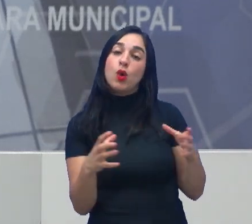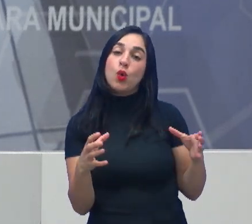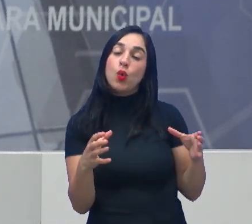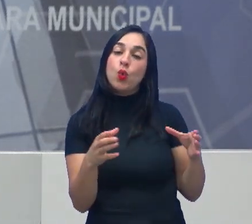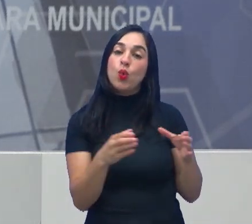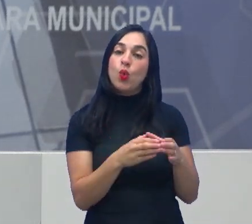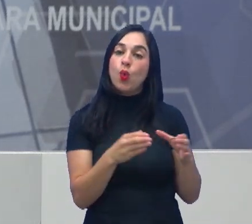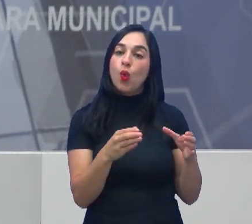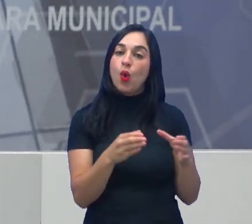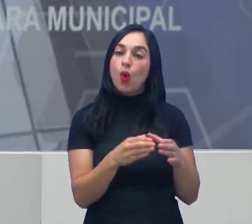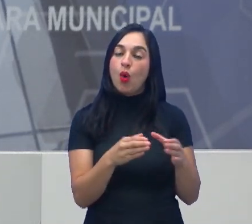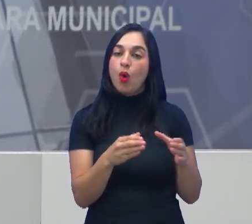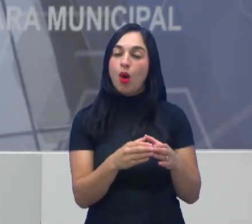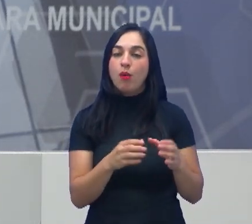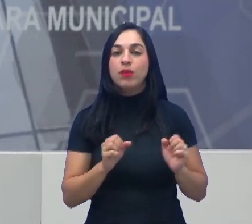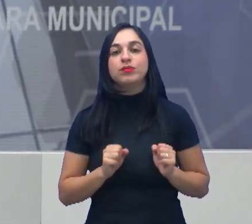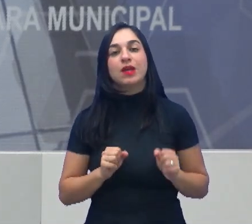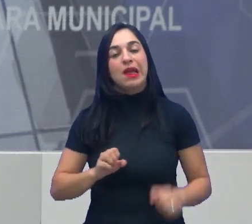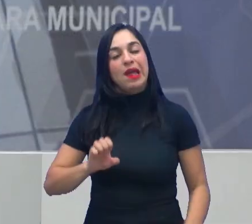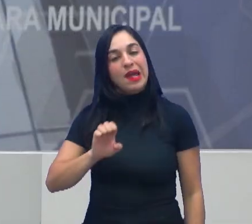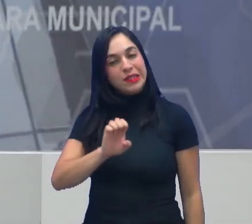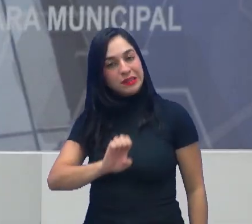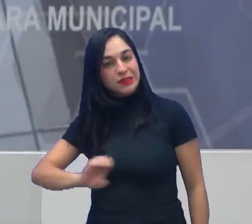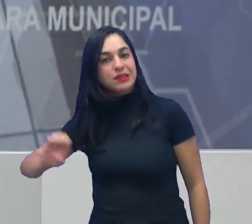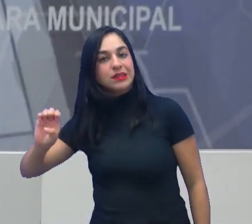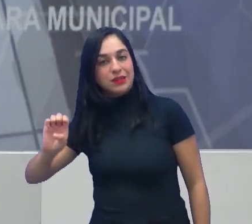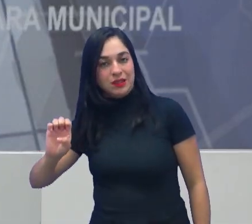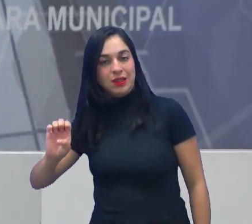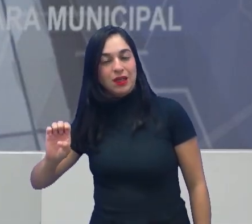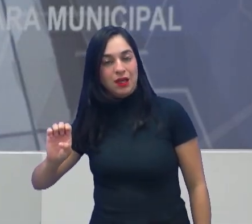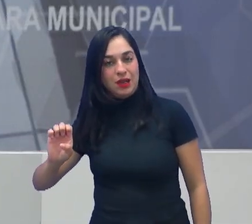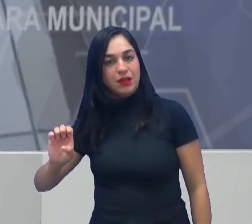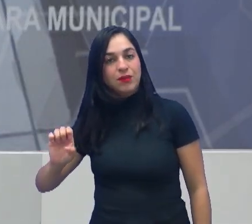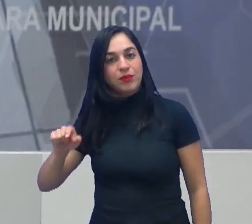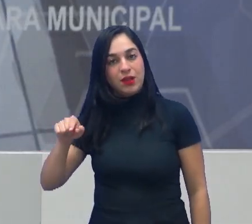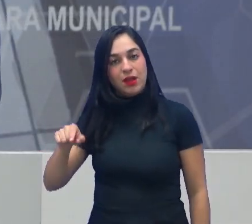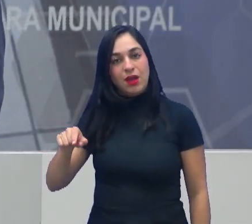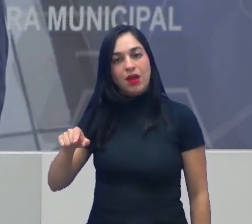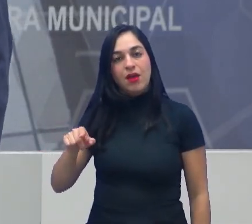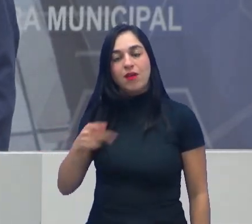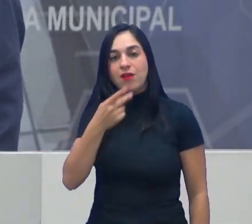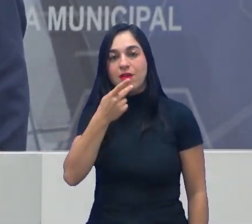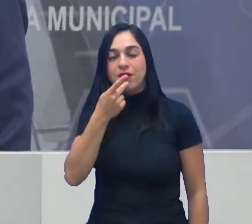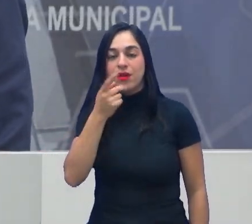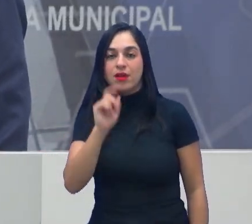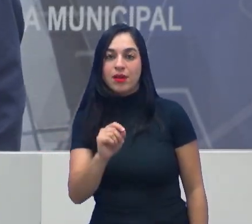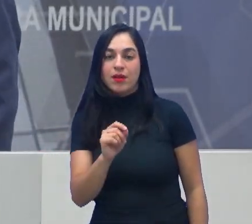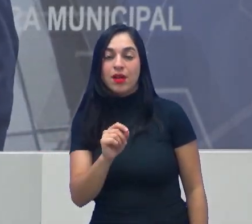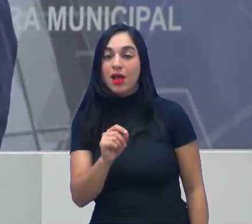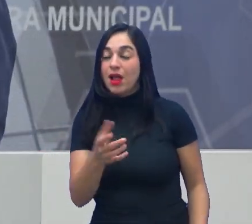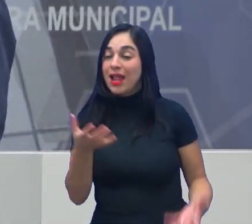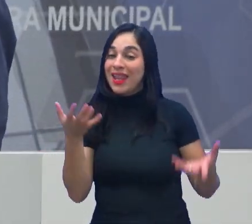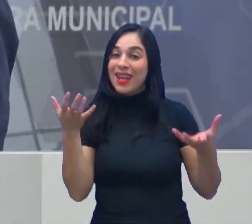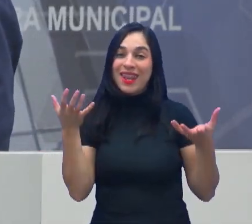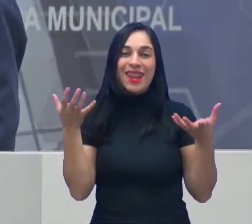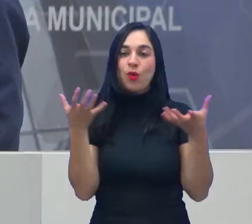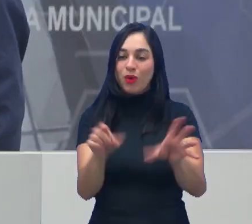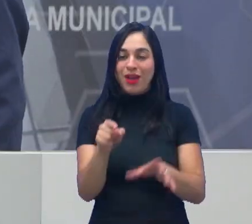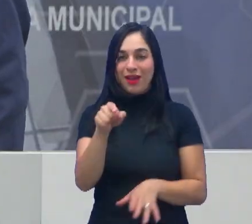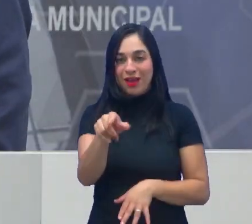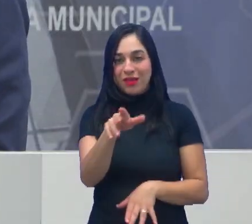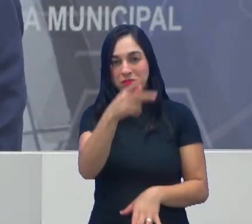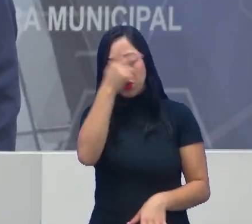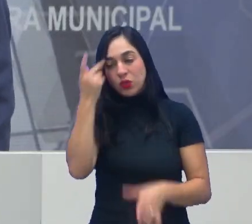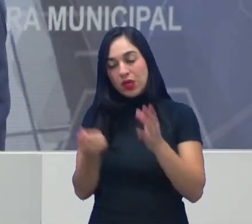que formularam essa cartilha, a servidora que tem, como ela própria se identifica, uma veia socialista, não quer que as mulheres conheçam esses direitos.